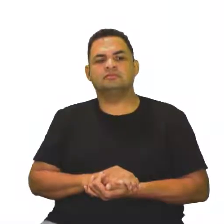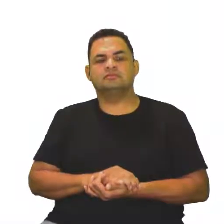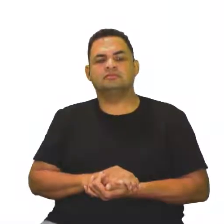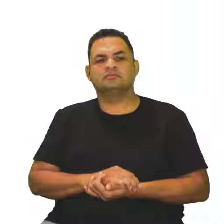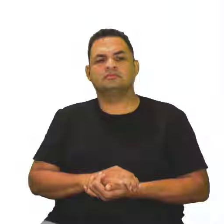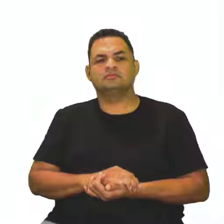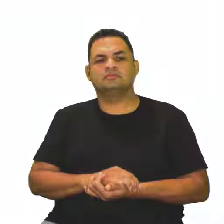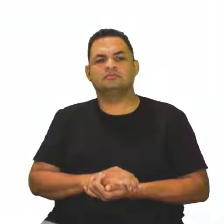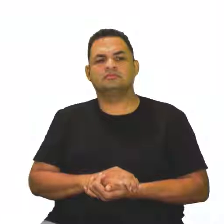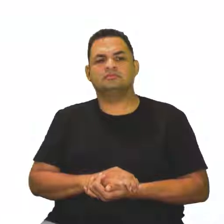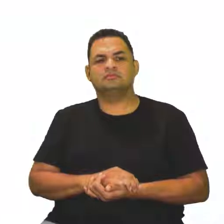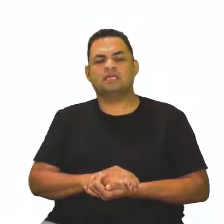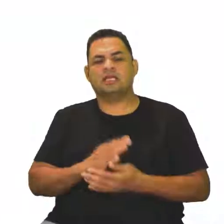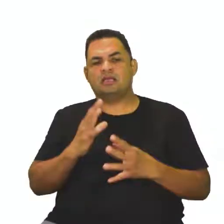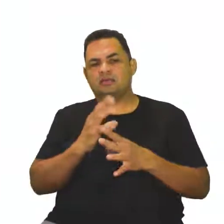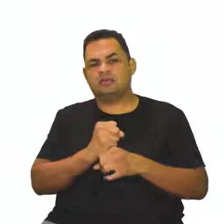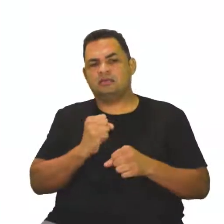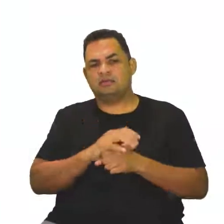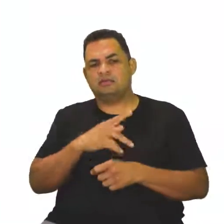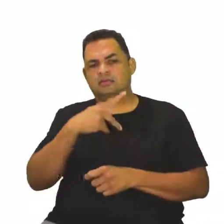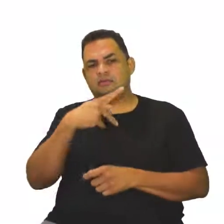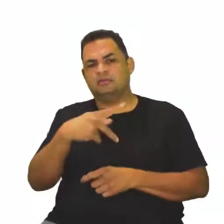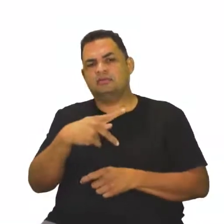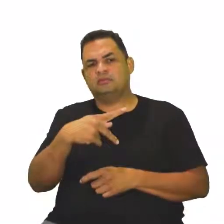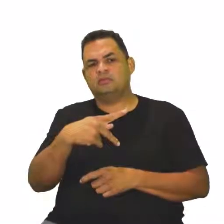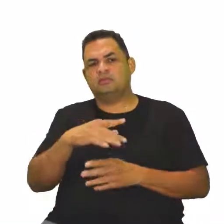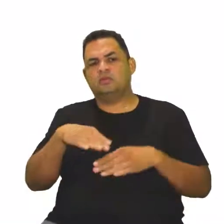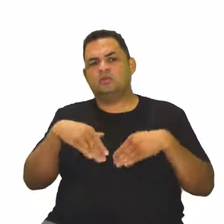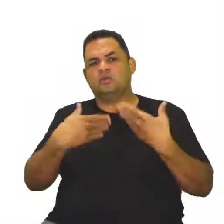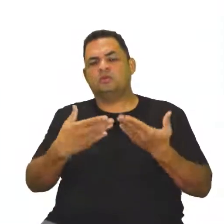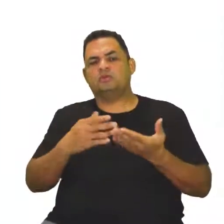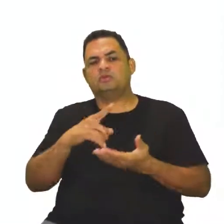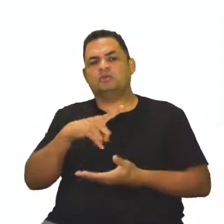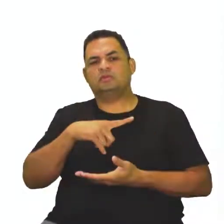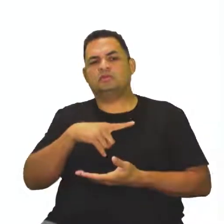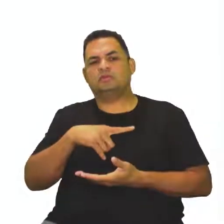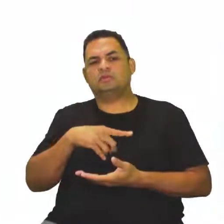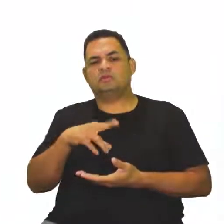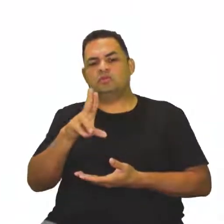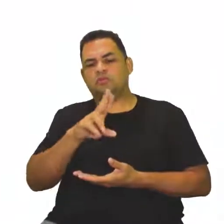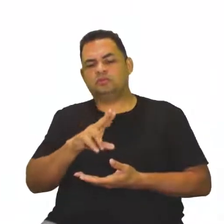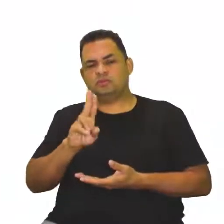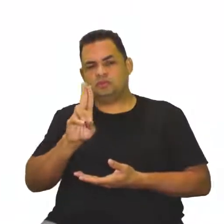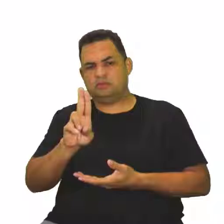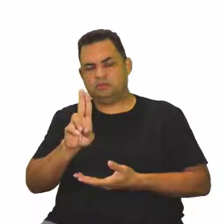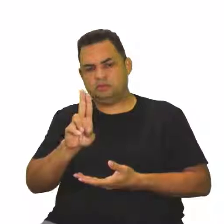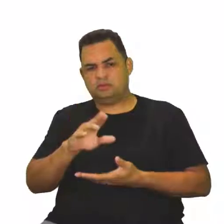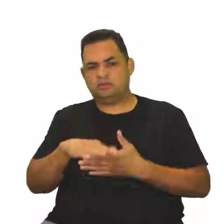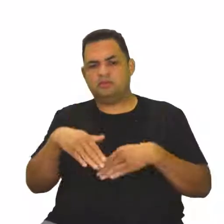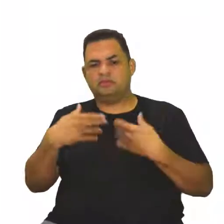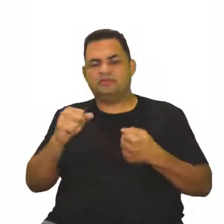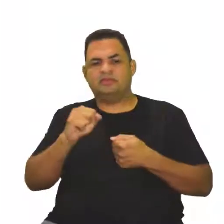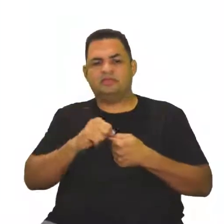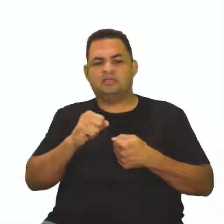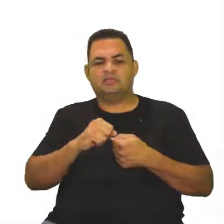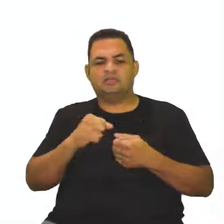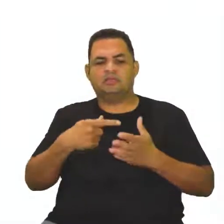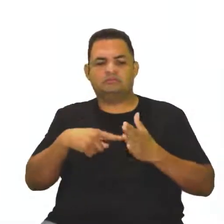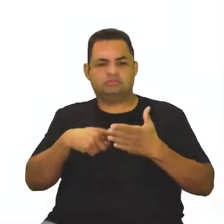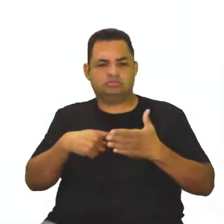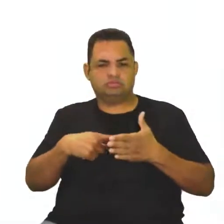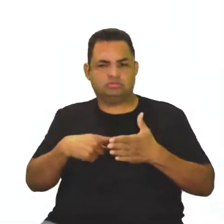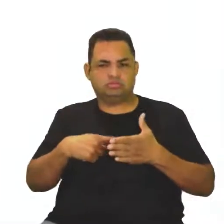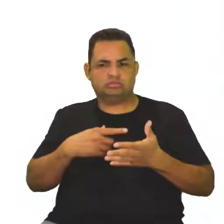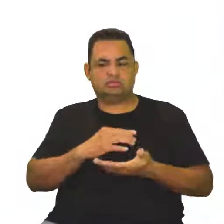aqui é para calcular a potência quando eu utilizo tensão, como a gente fez lá do motor, né? No exemplo